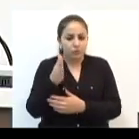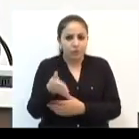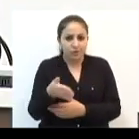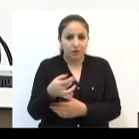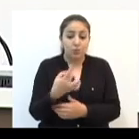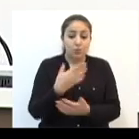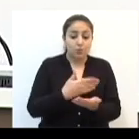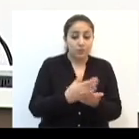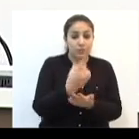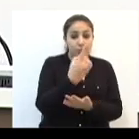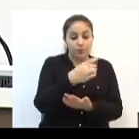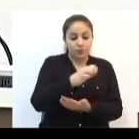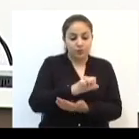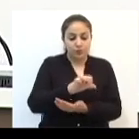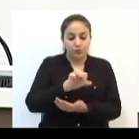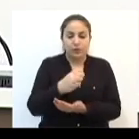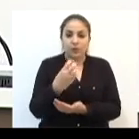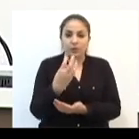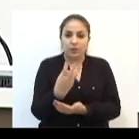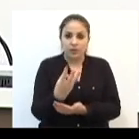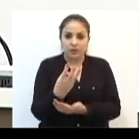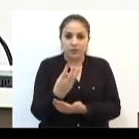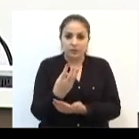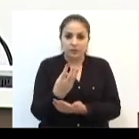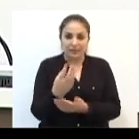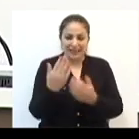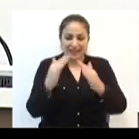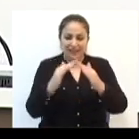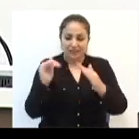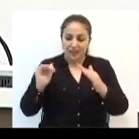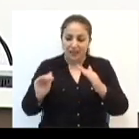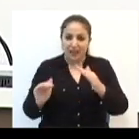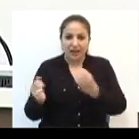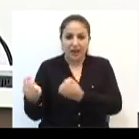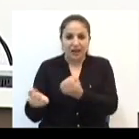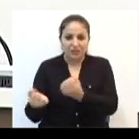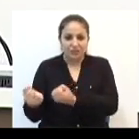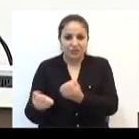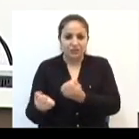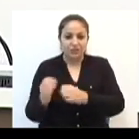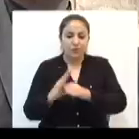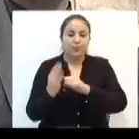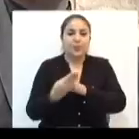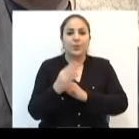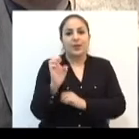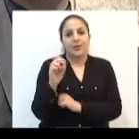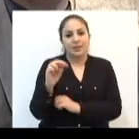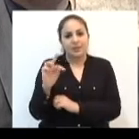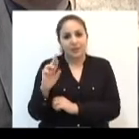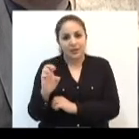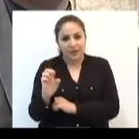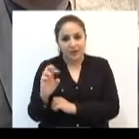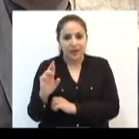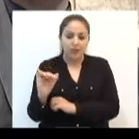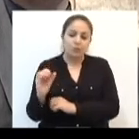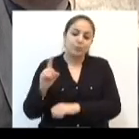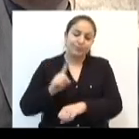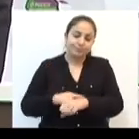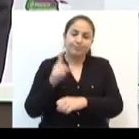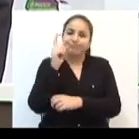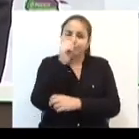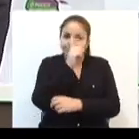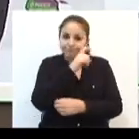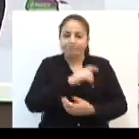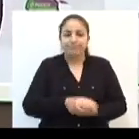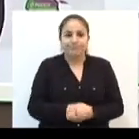em 1993, na garagem de uma casa no bairro Entre Rios, o momento era delicado.